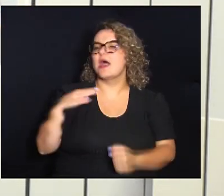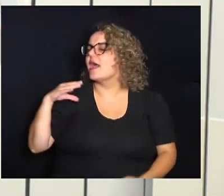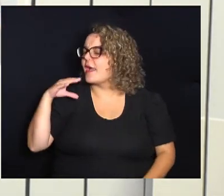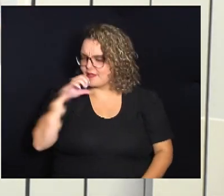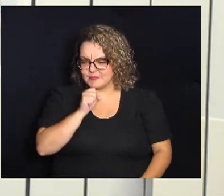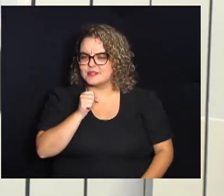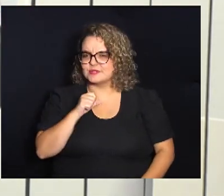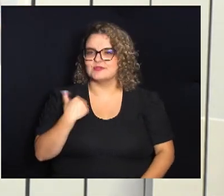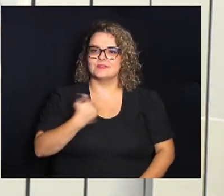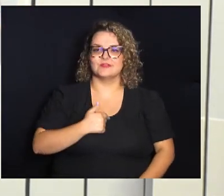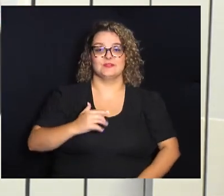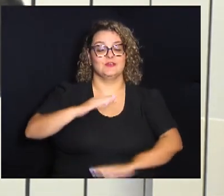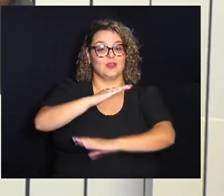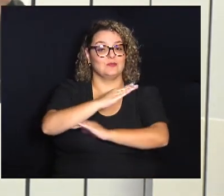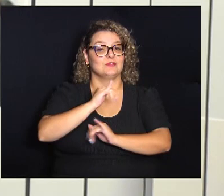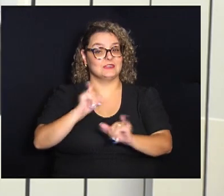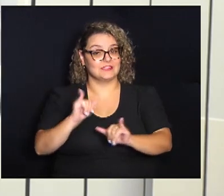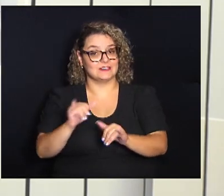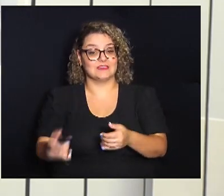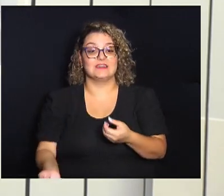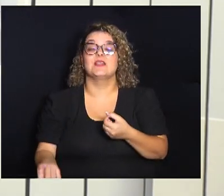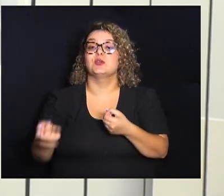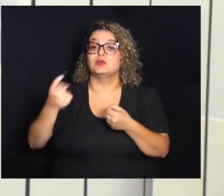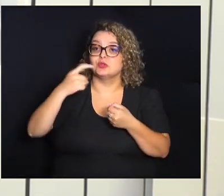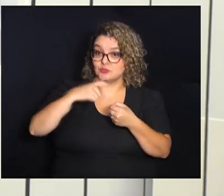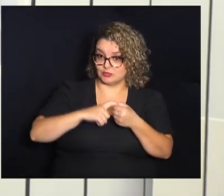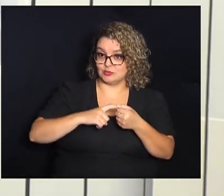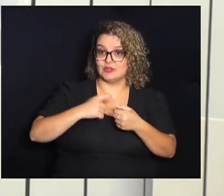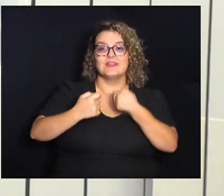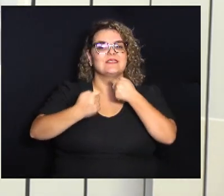aqui no nosso Câmara Notícia e na volta tem